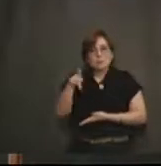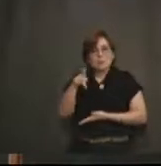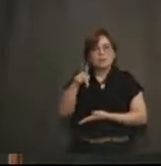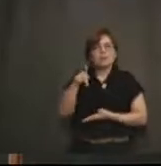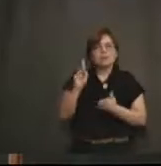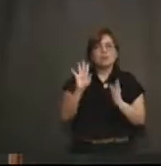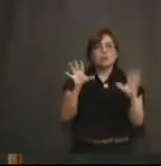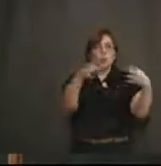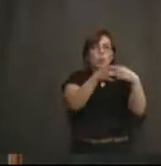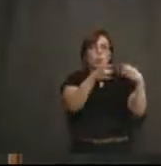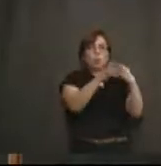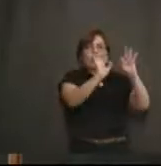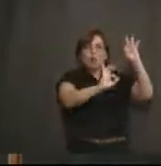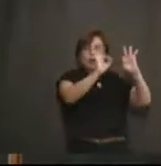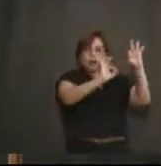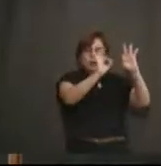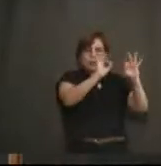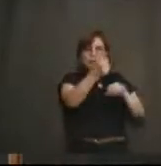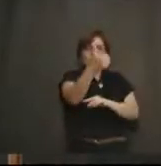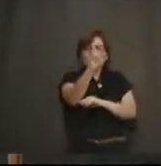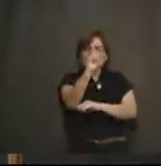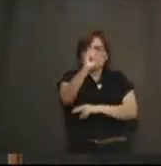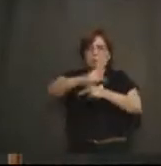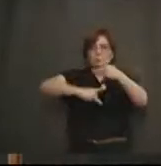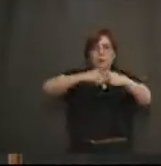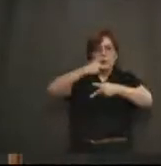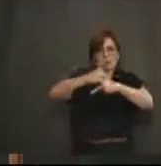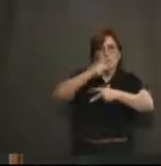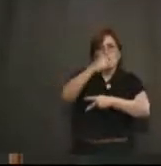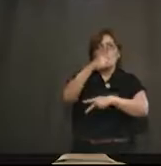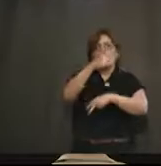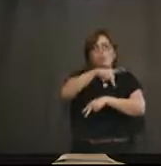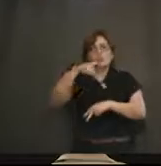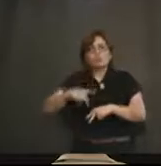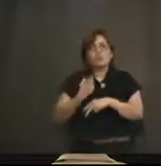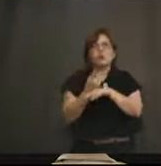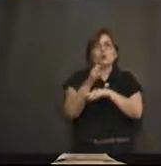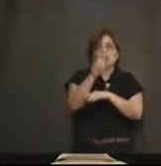Bienal, professor doutor João Rodrigues dos Santos Júnior.